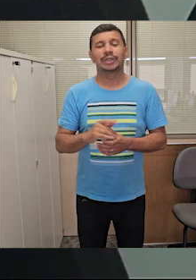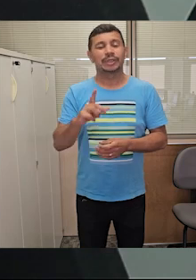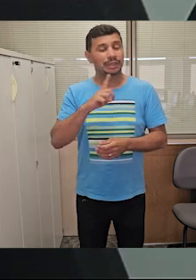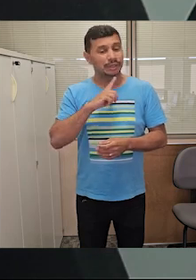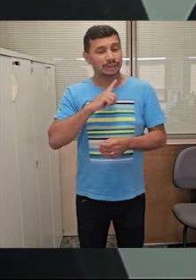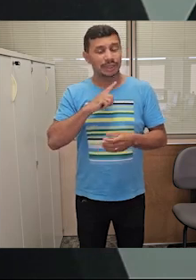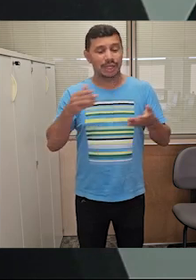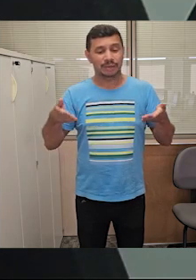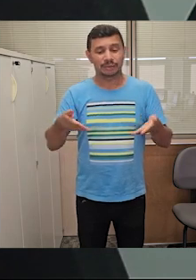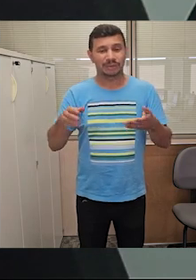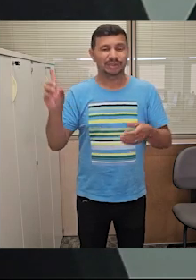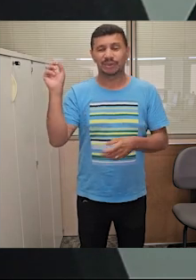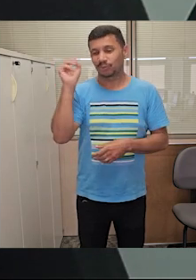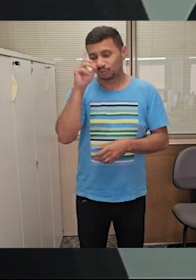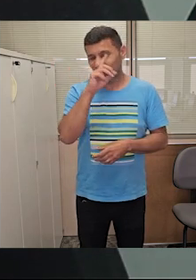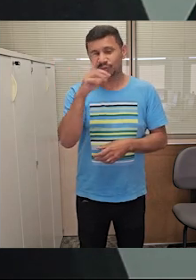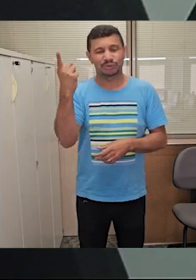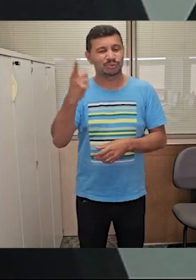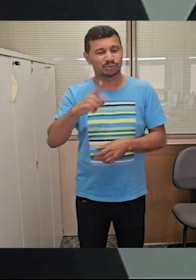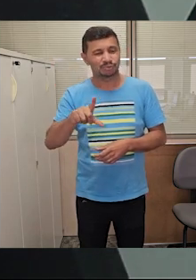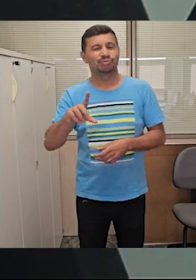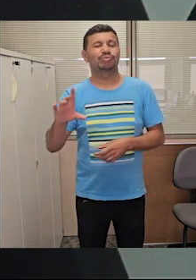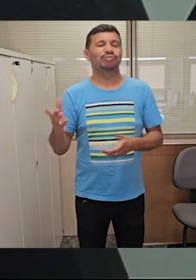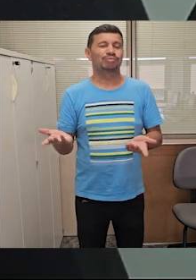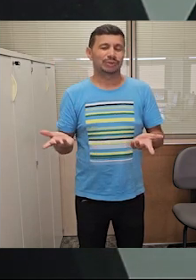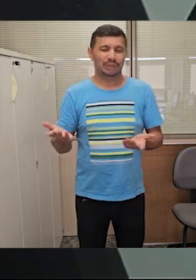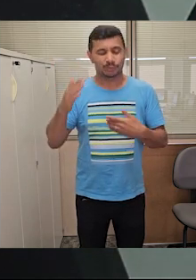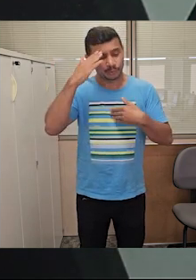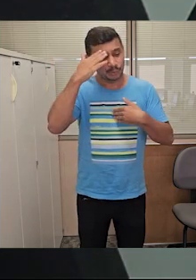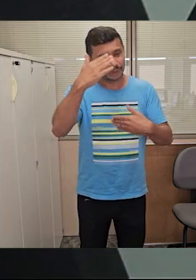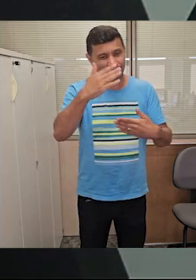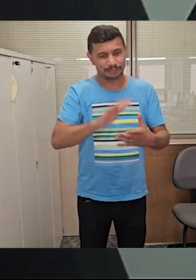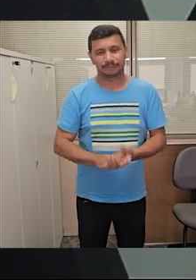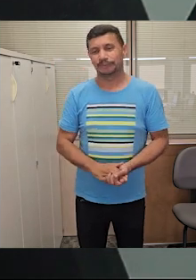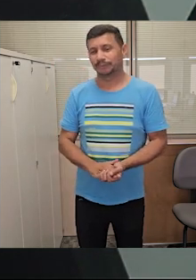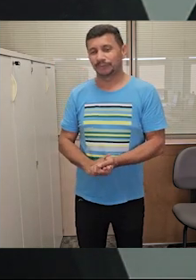período e que teria sido muito pior se tivesse acontecido agora. Muito obrigado.